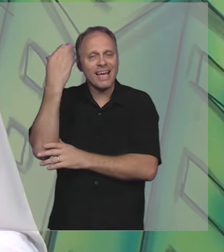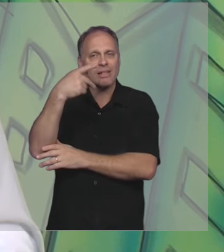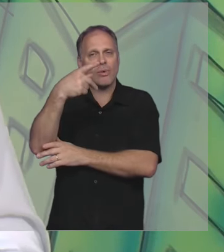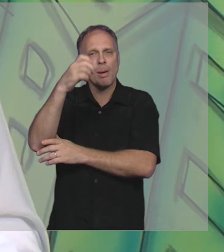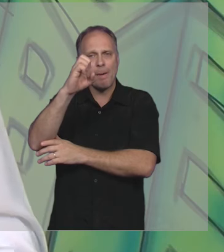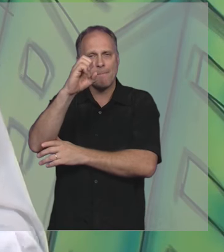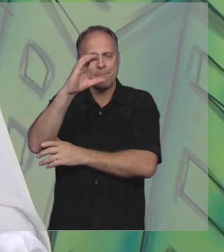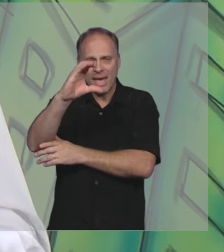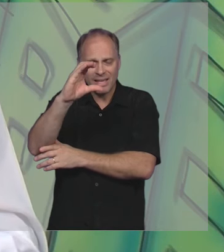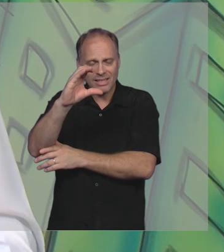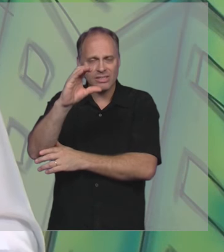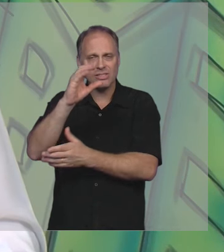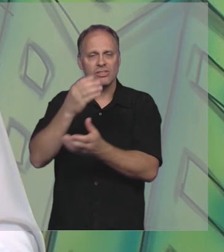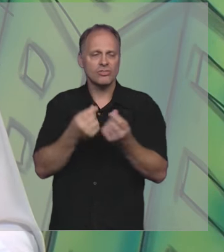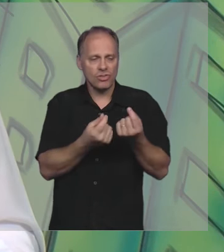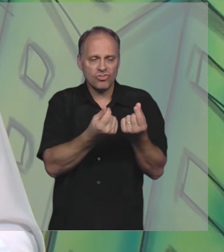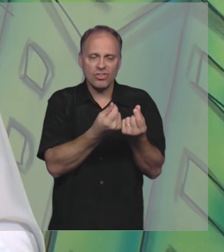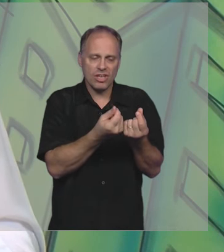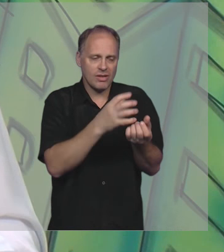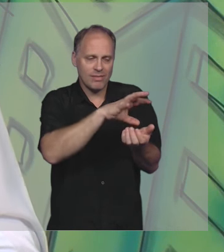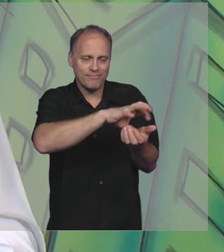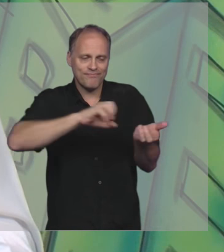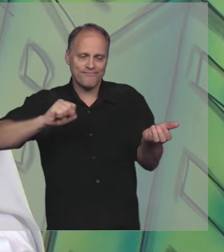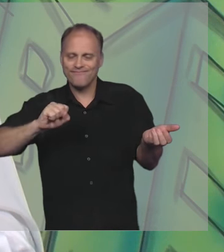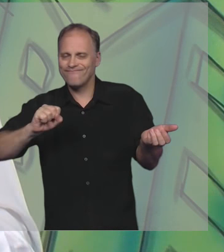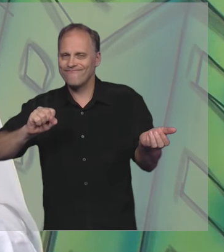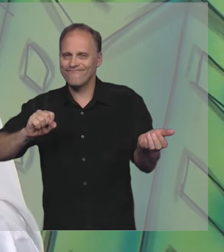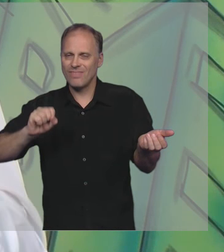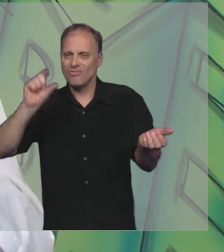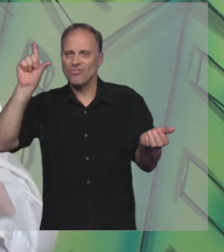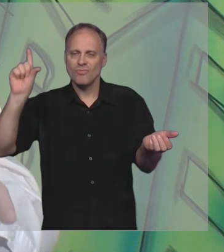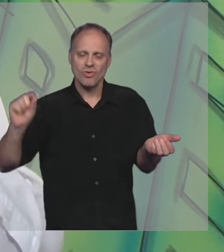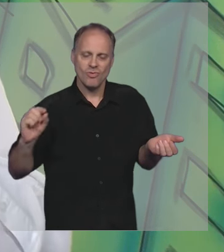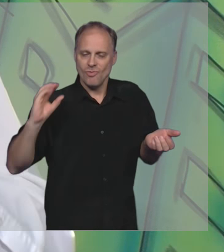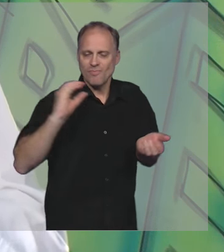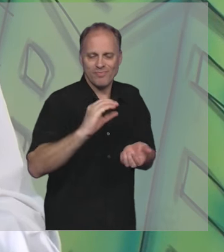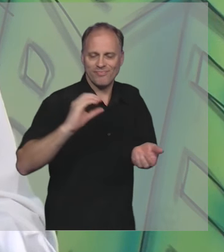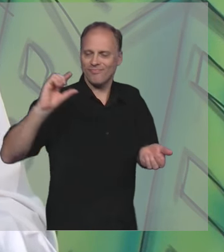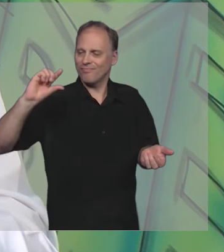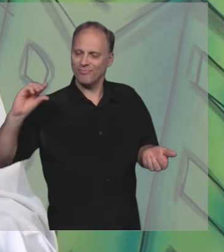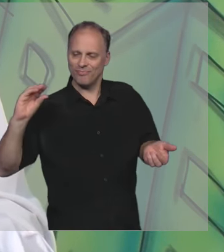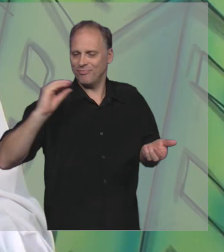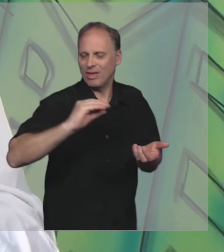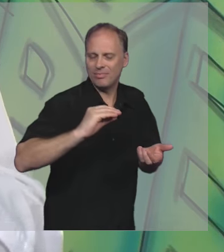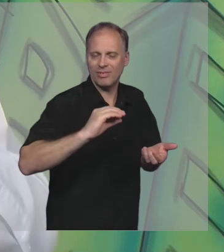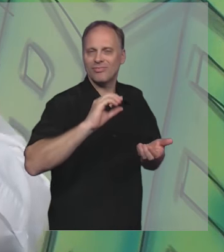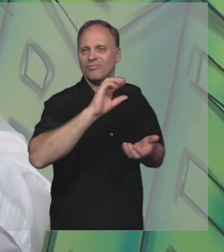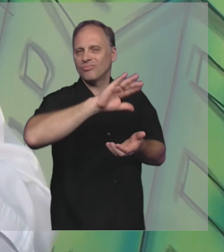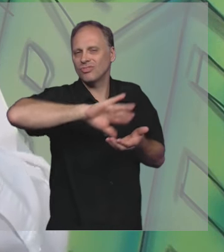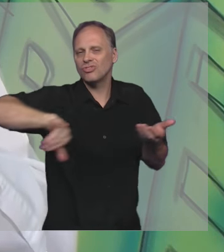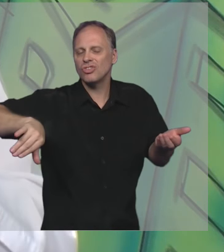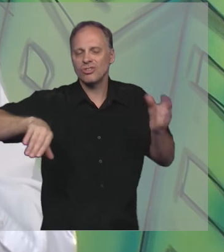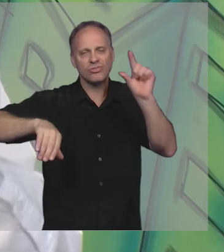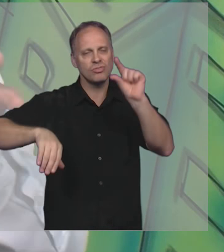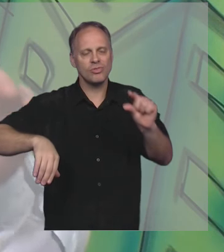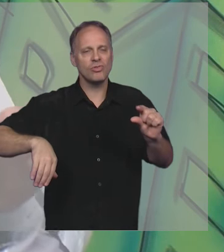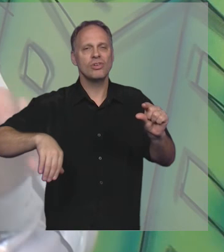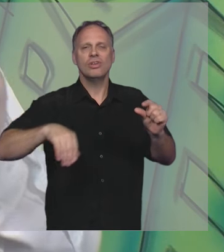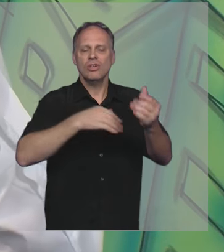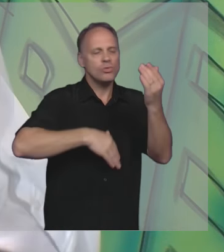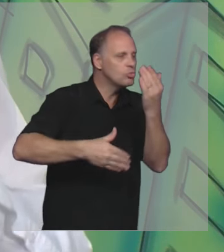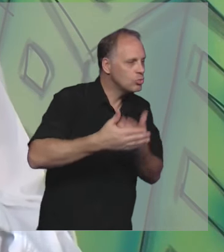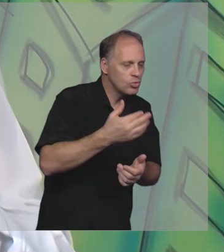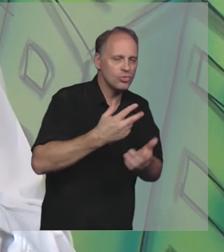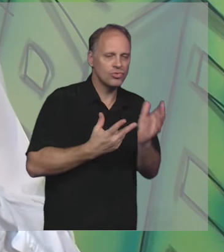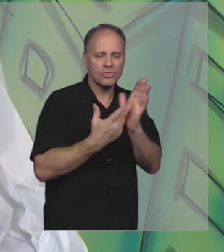essa PEC, ela só tirou o dinheiro de recurso. Né? Então, eu tiro o dinheiro do investimento, eu vou tirar dinheiro da oncologia,